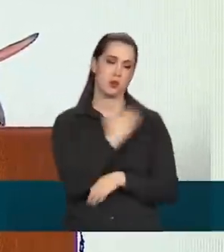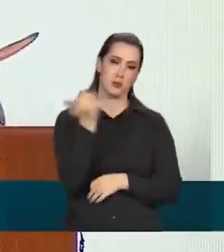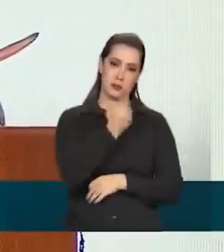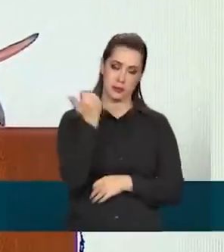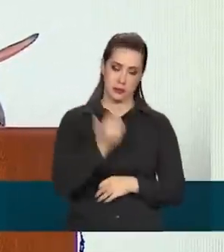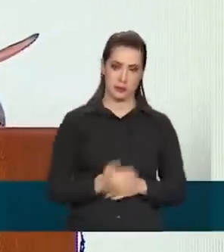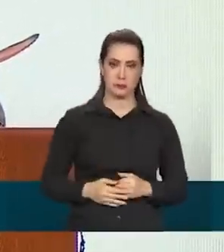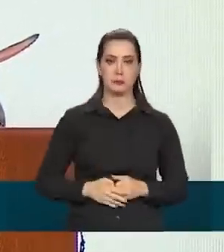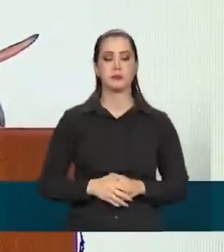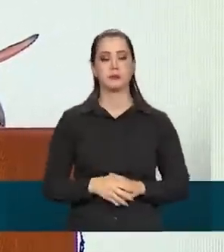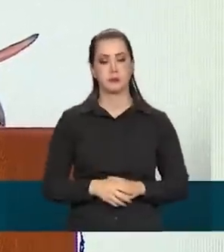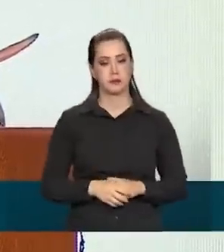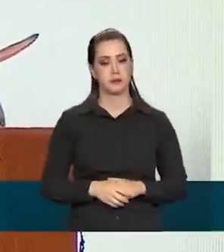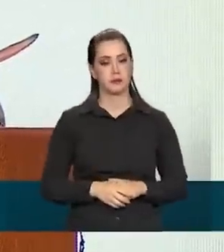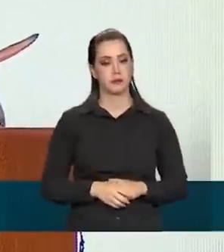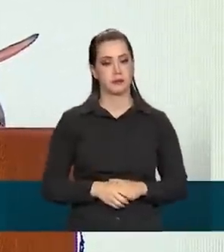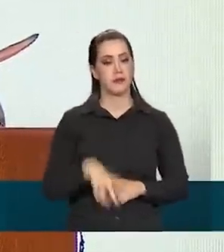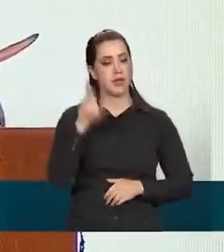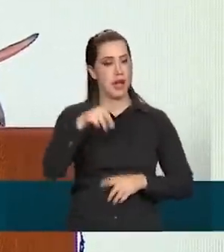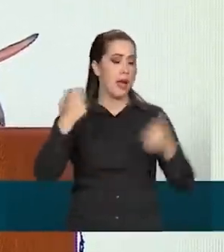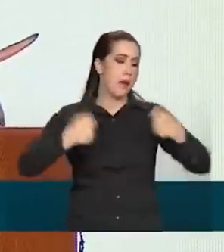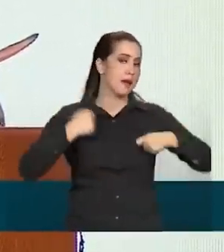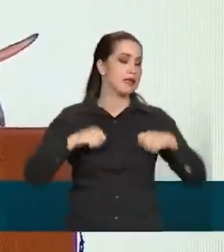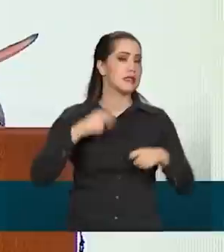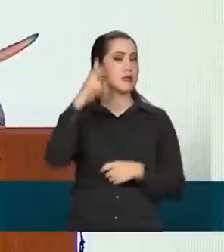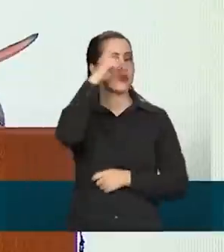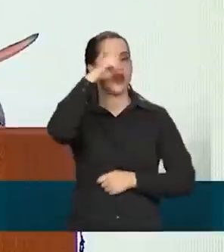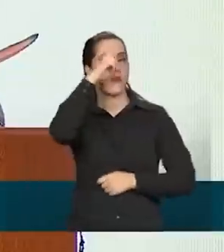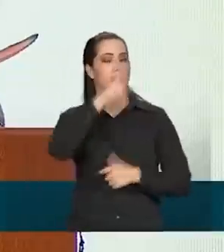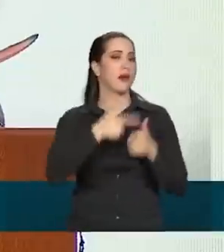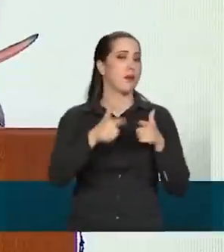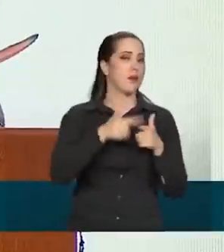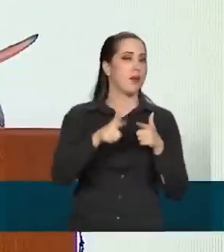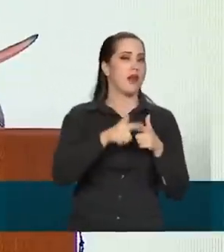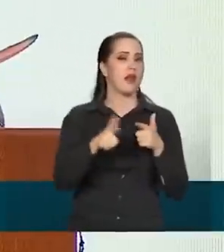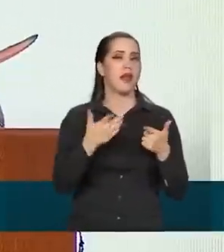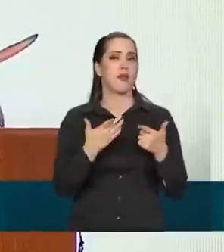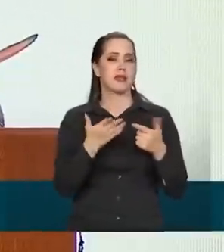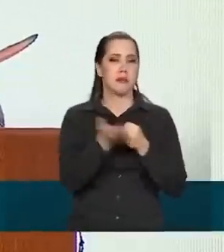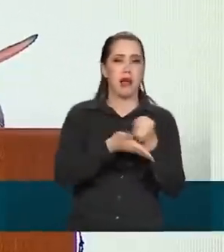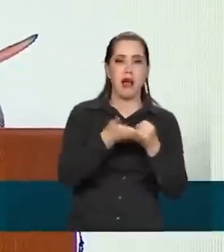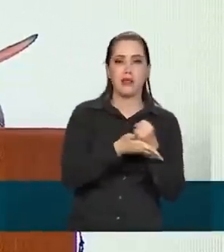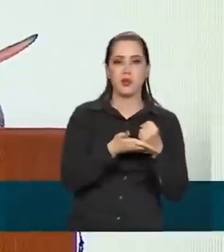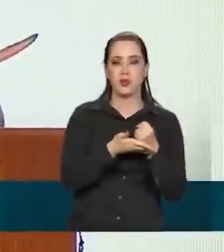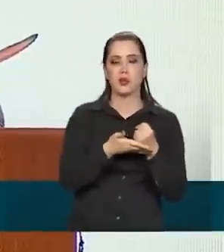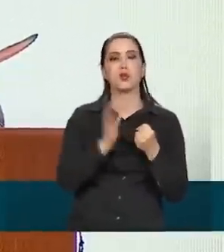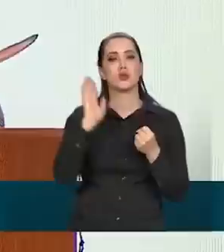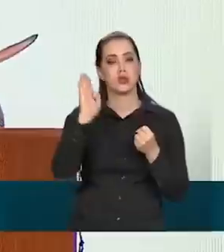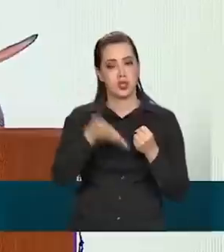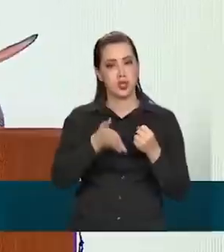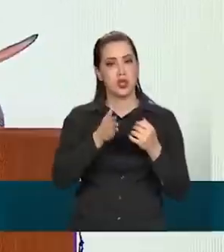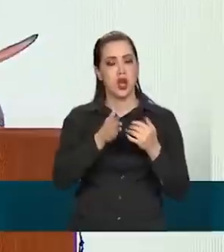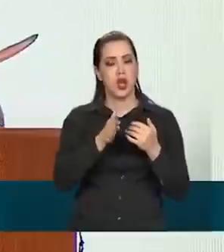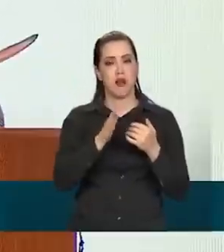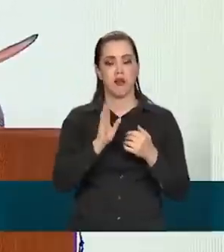perdidas. É preciso lembrar de problemas estruturais que recentemente